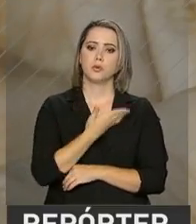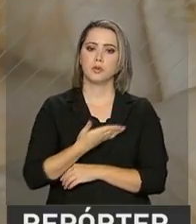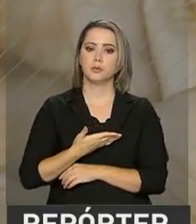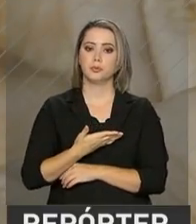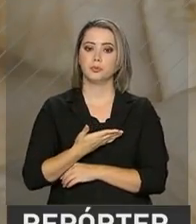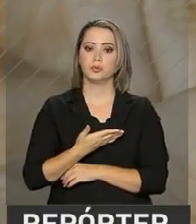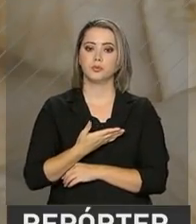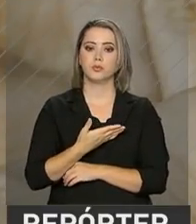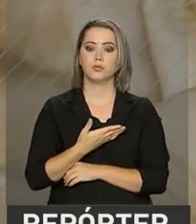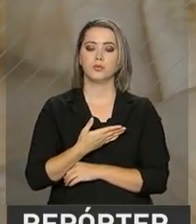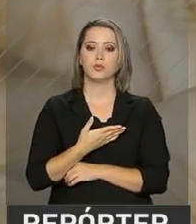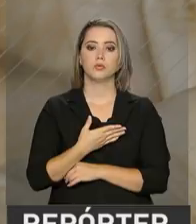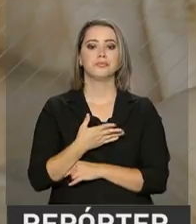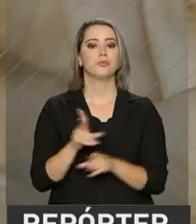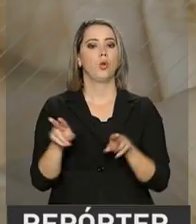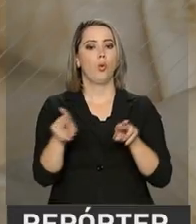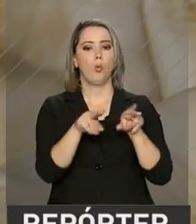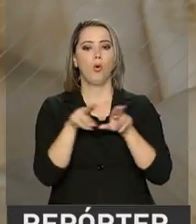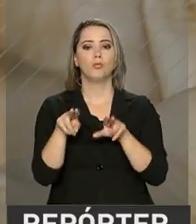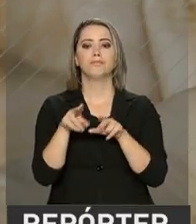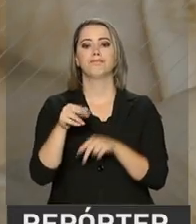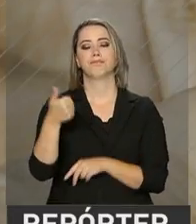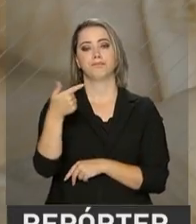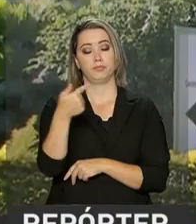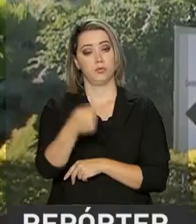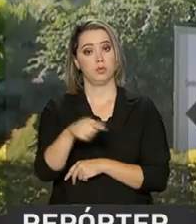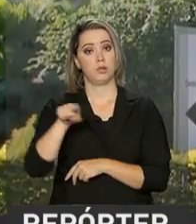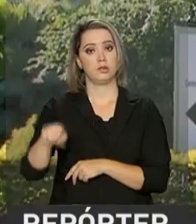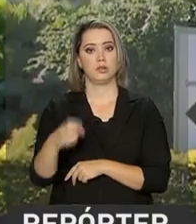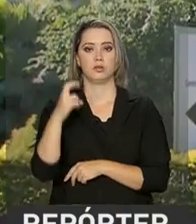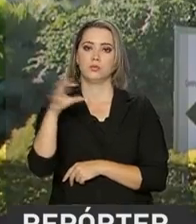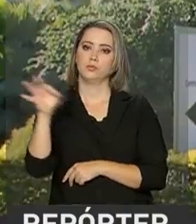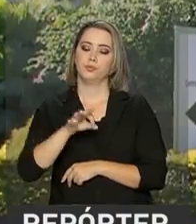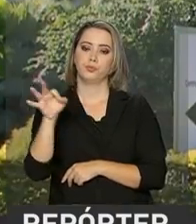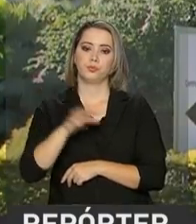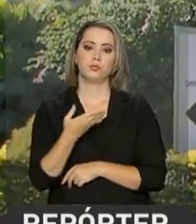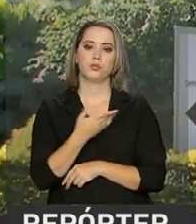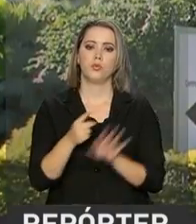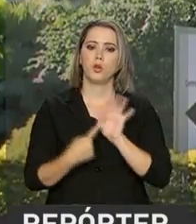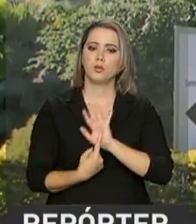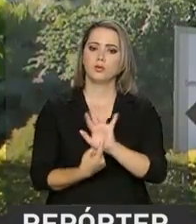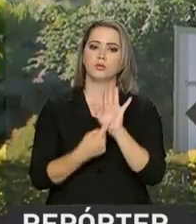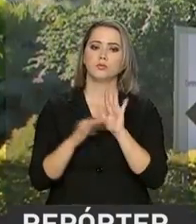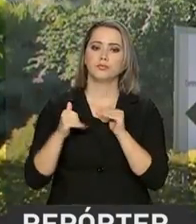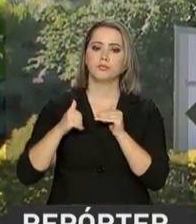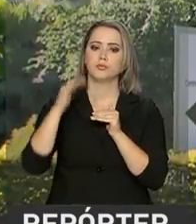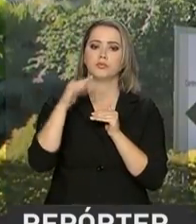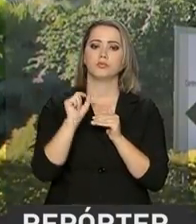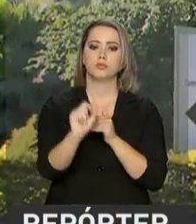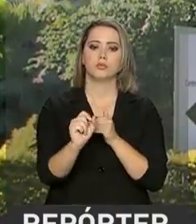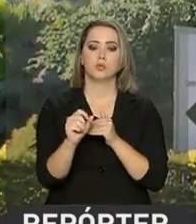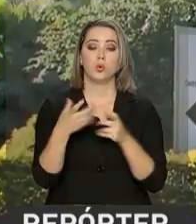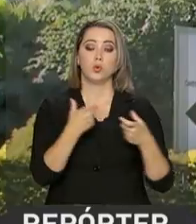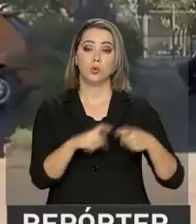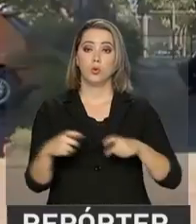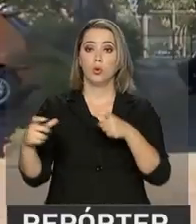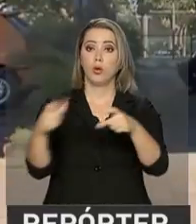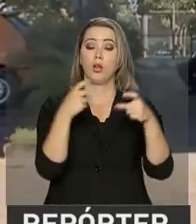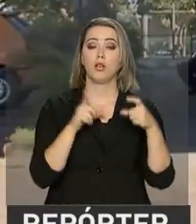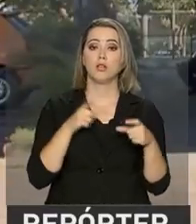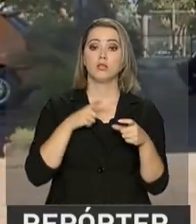centro-oeste empatam com 76 por cento a pesquisa mostra ainda um aumento no número de centros de